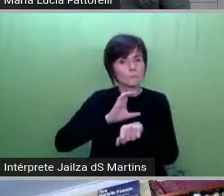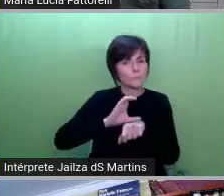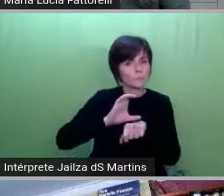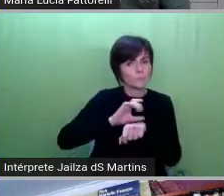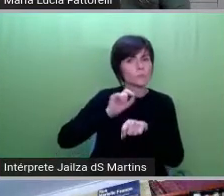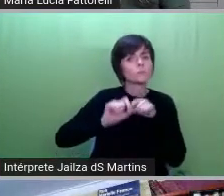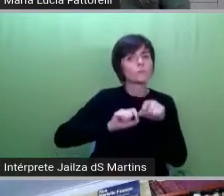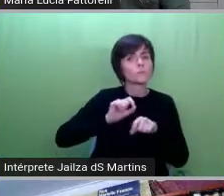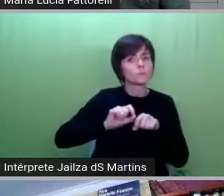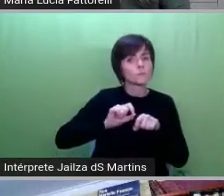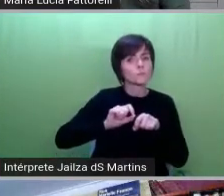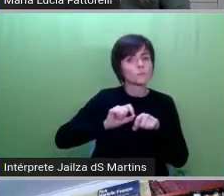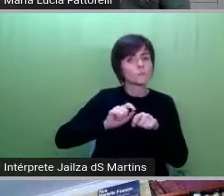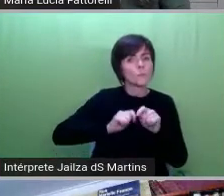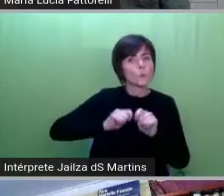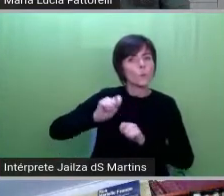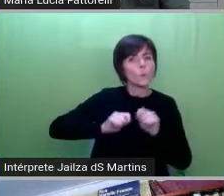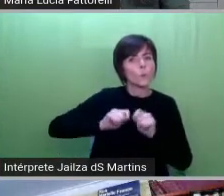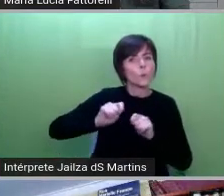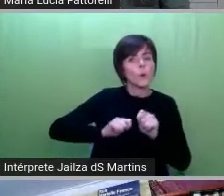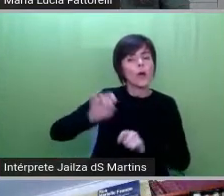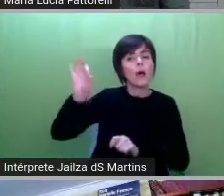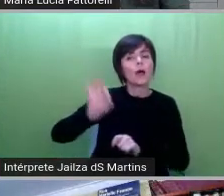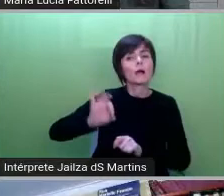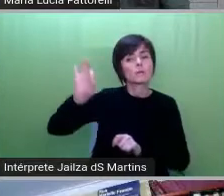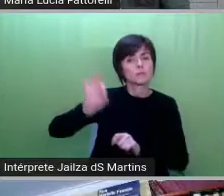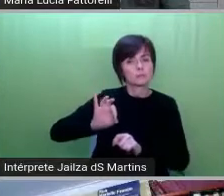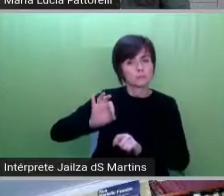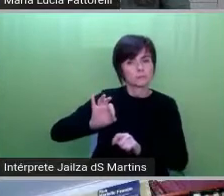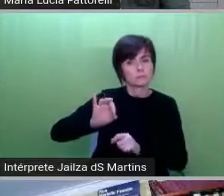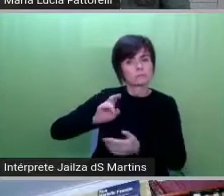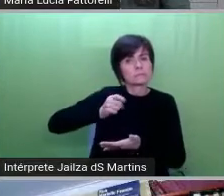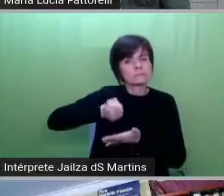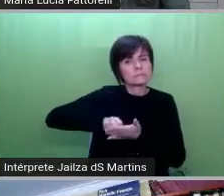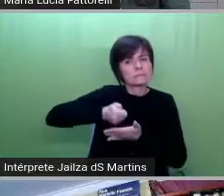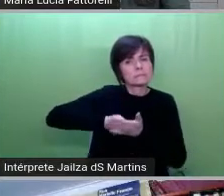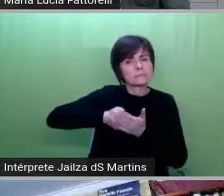obrigatória é só controlar a inflação, ou seja, a estabilidade monetária.